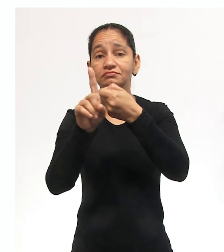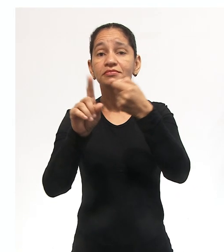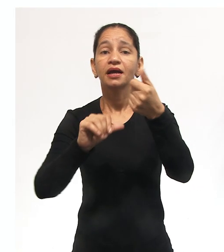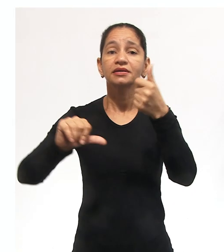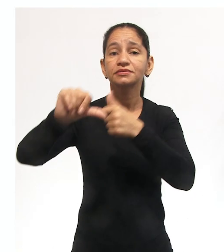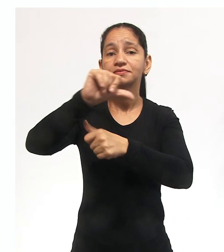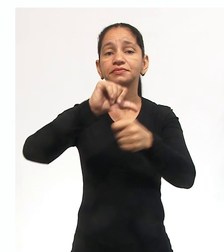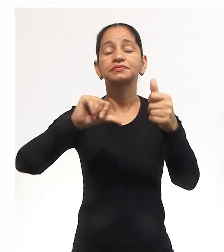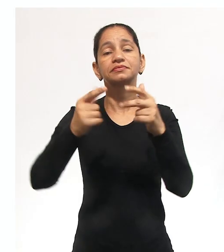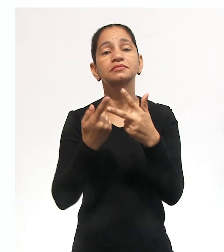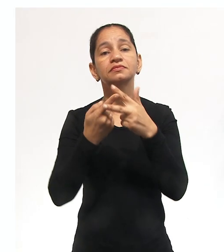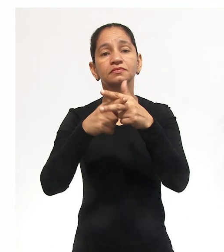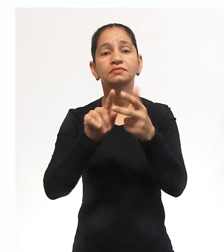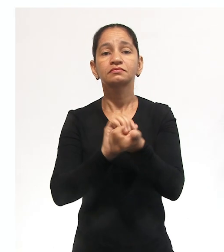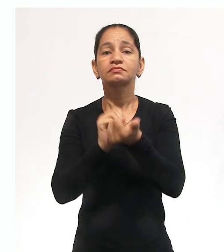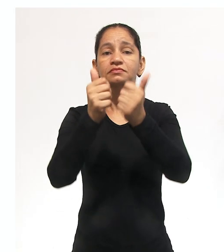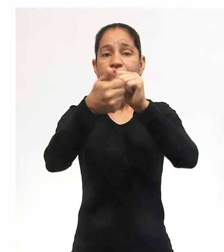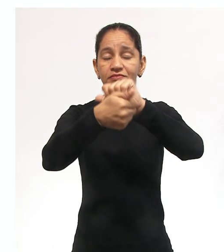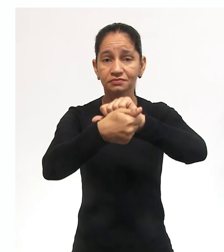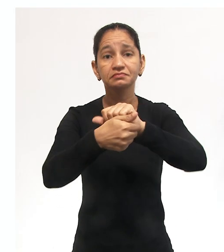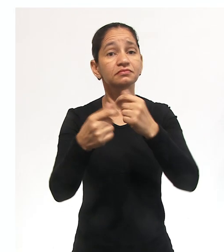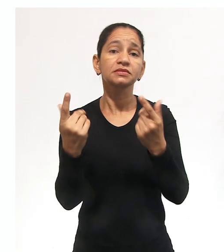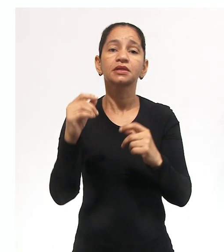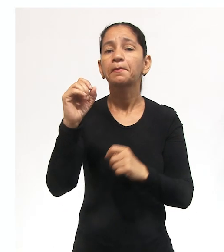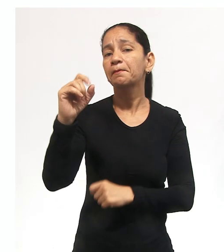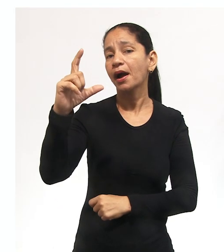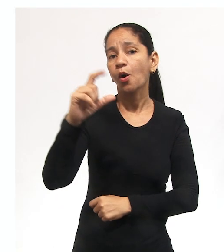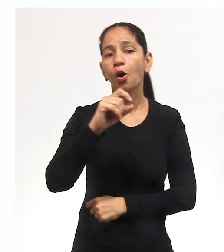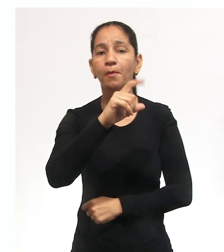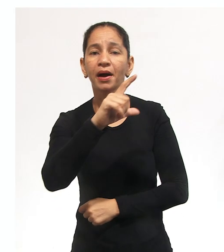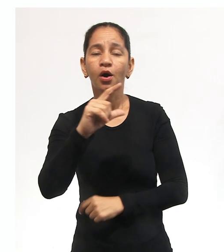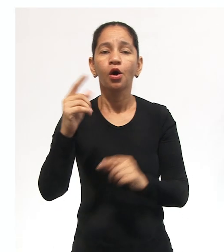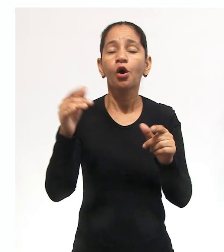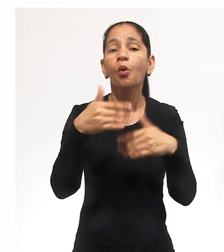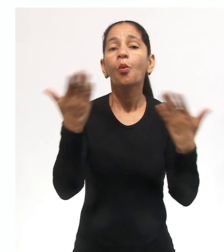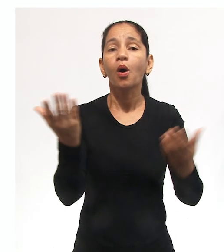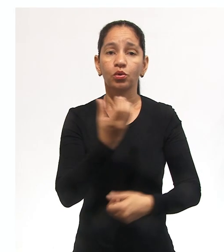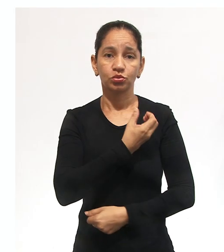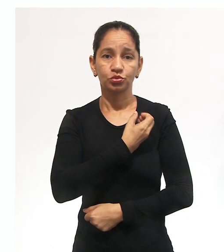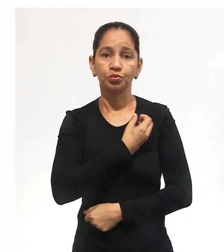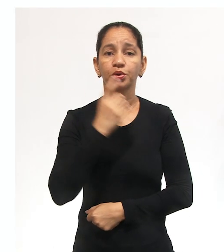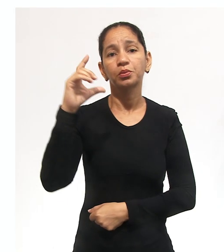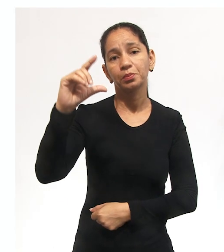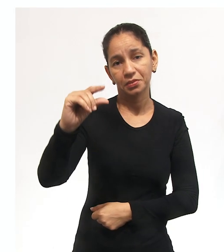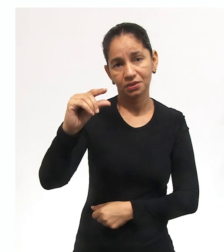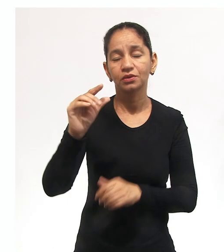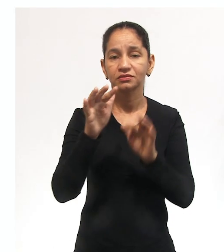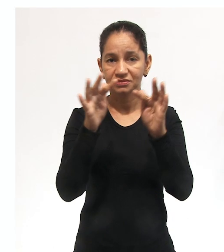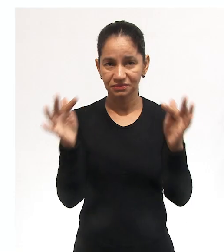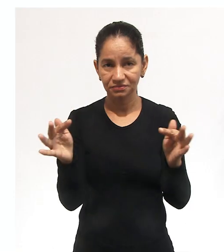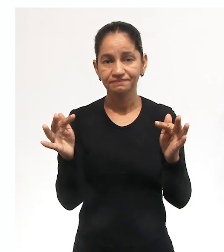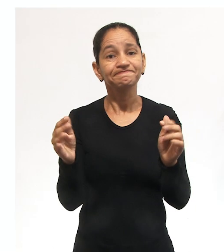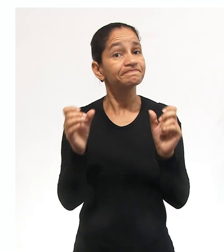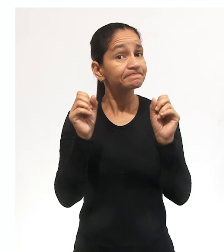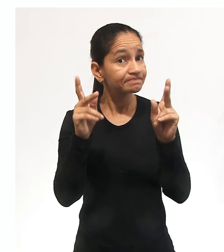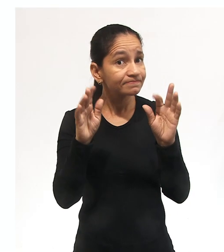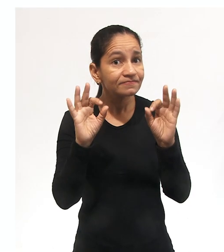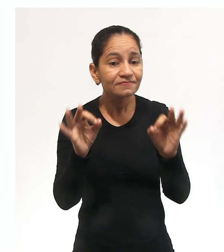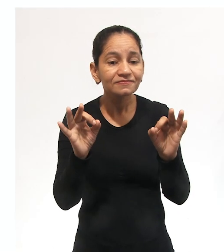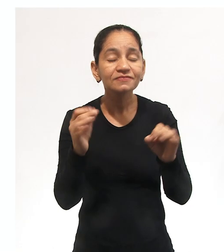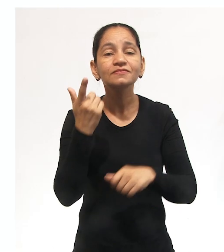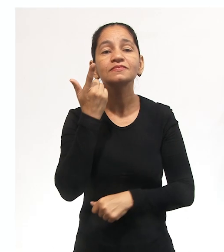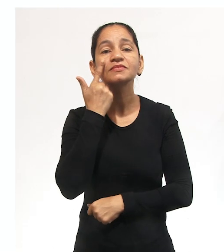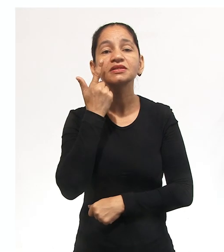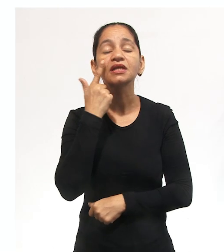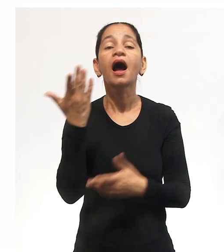quiser mudar assim a grandeza, né? A unidade de tempo. Nós vamos ver